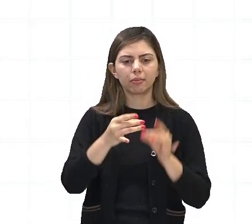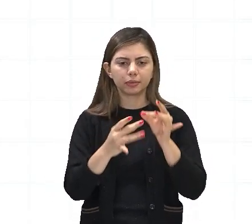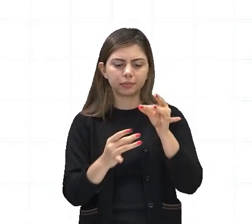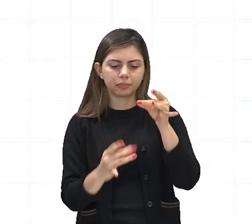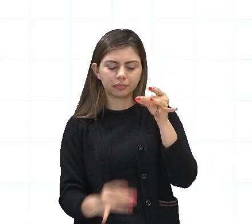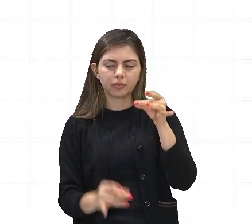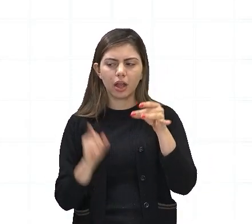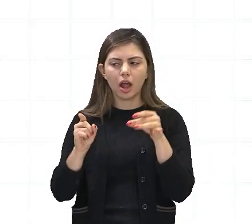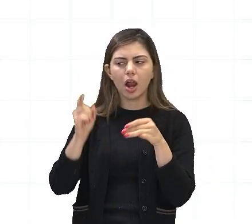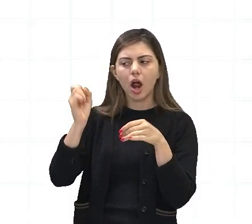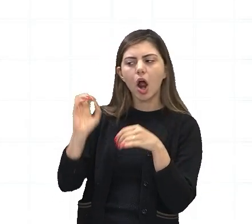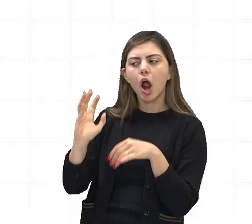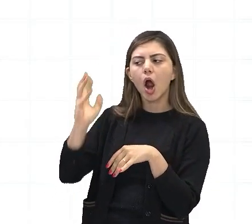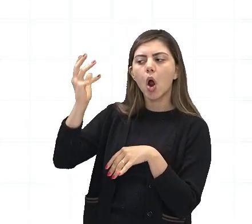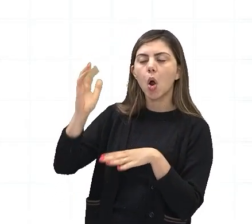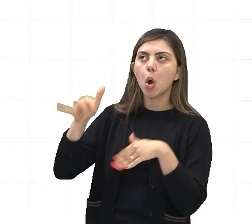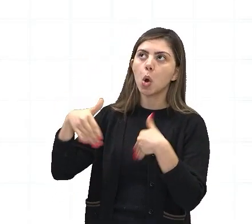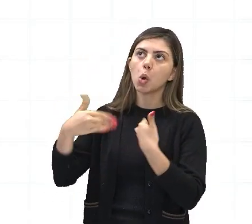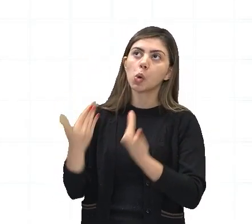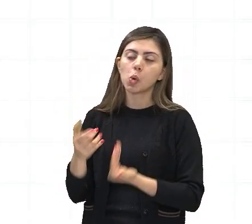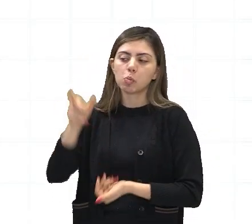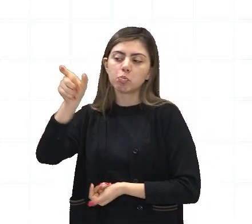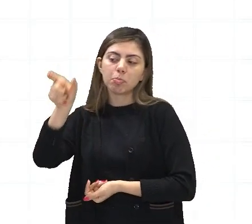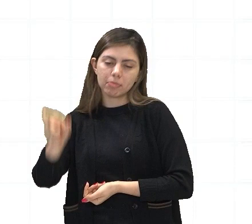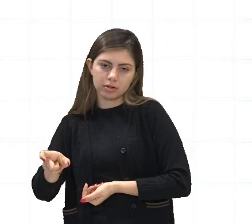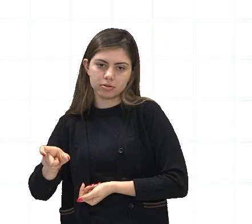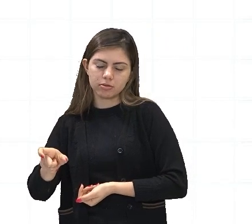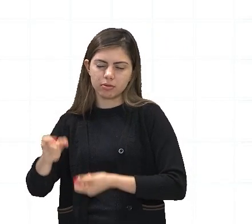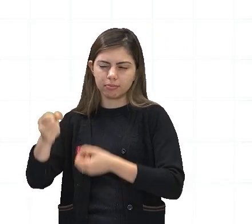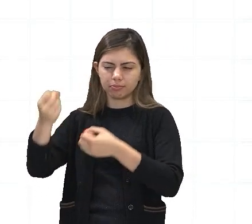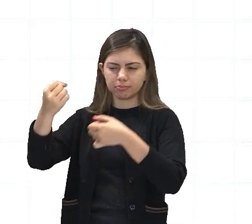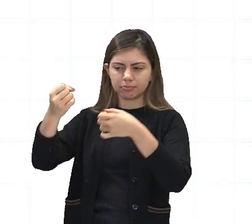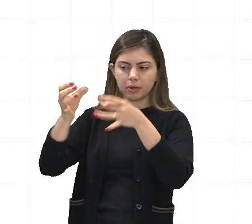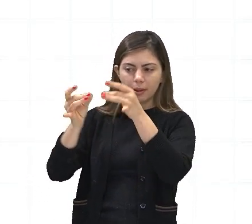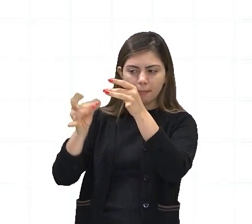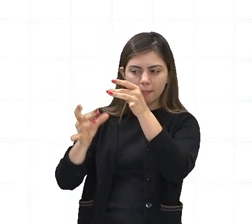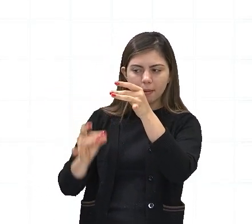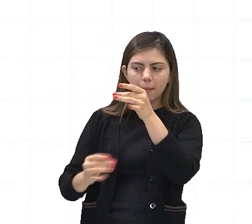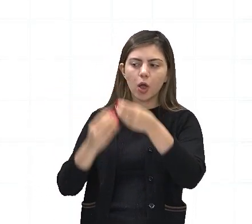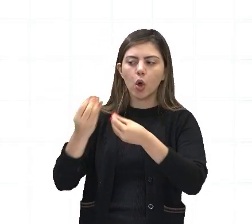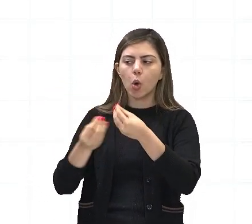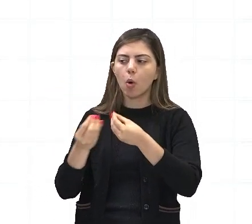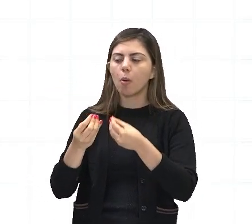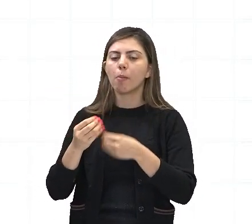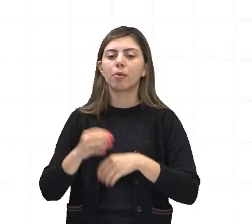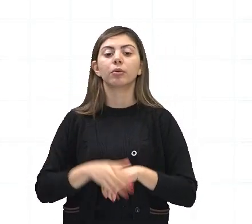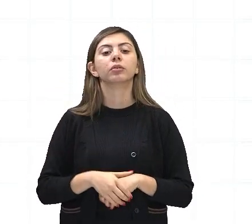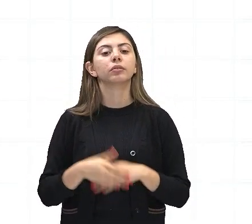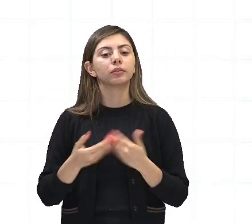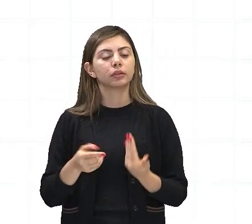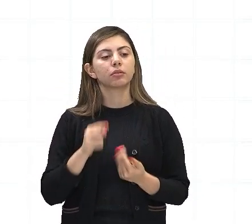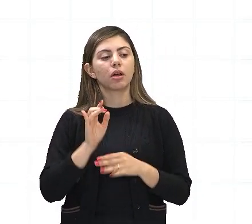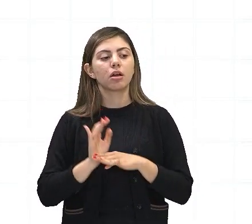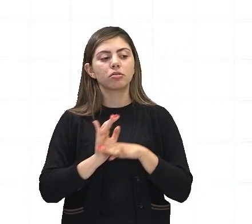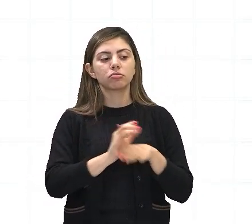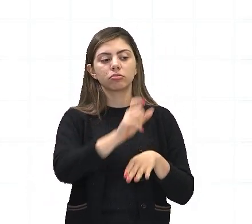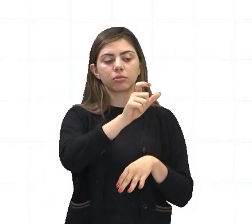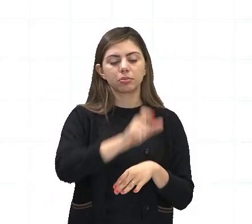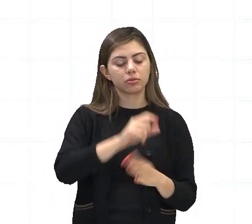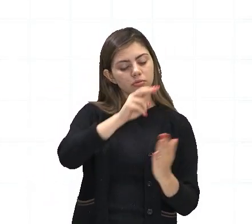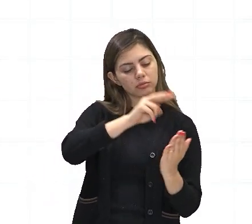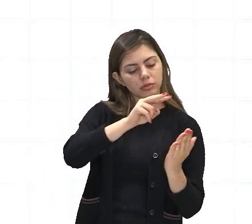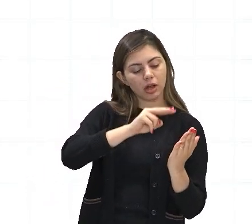vai descrever algo ou alguém, um objeto, ajudando o leitor a visualizar